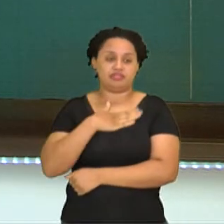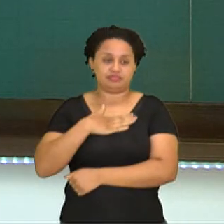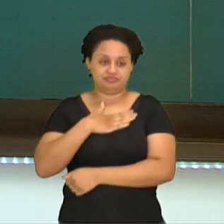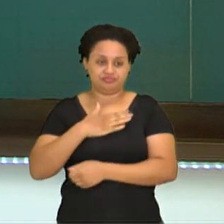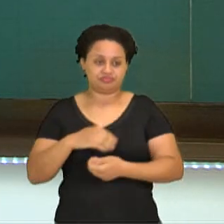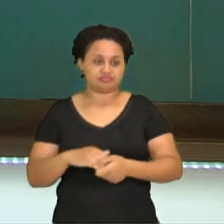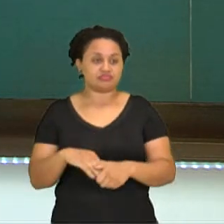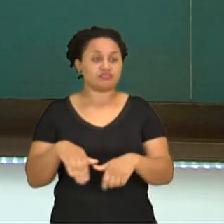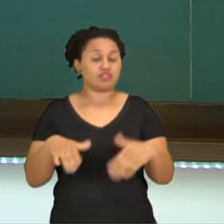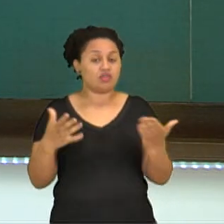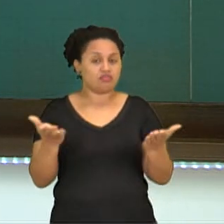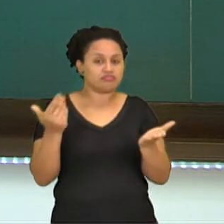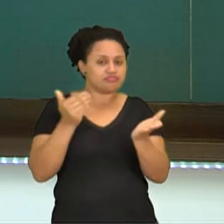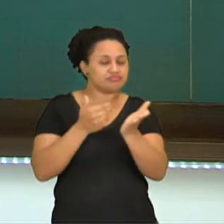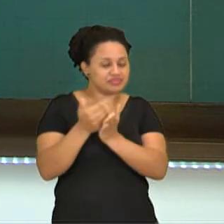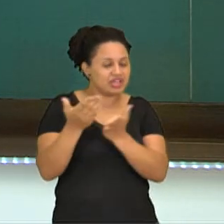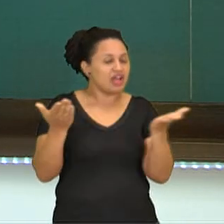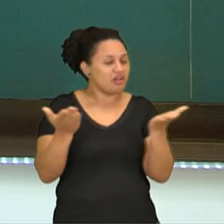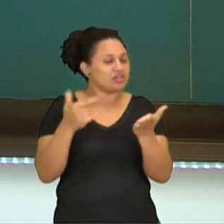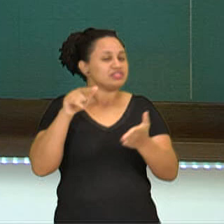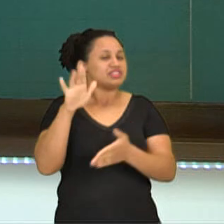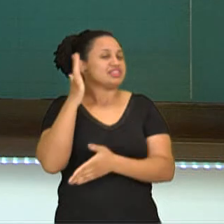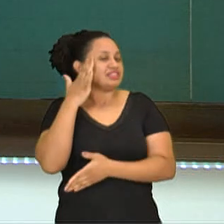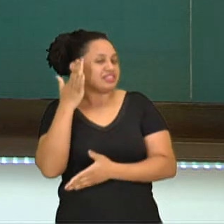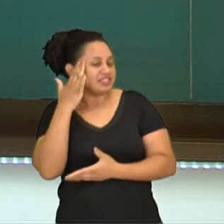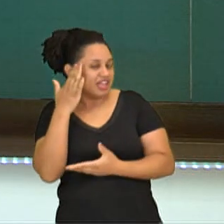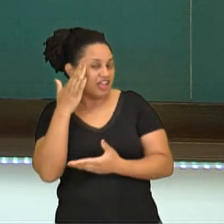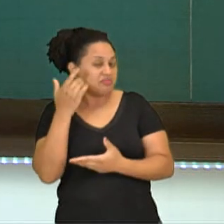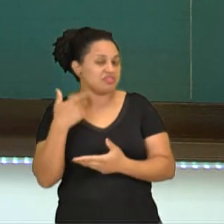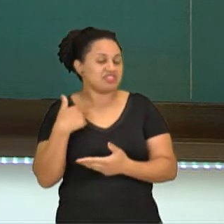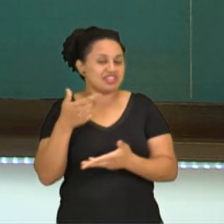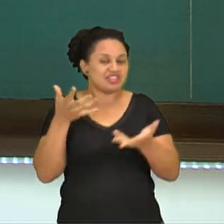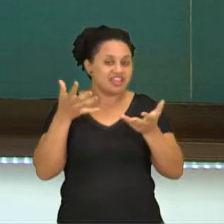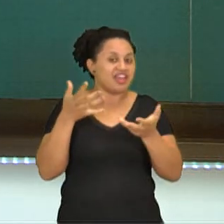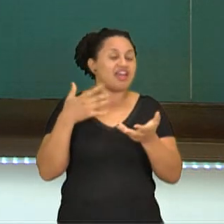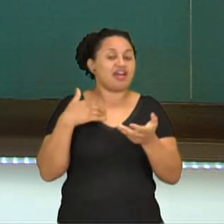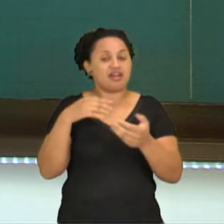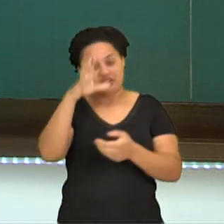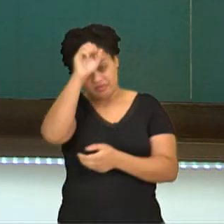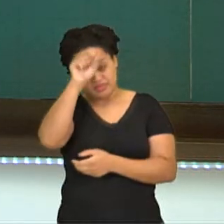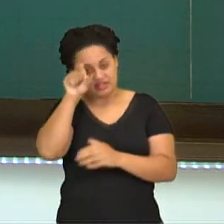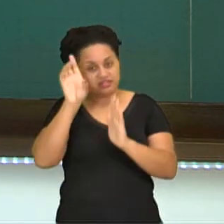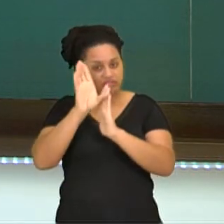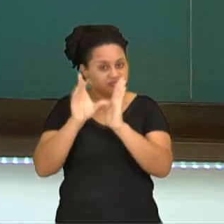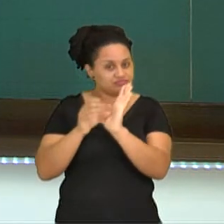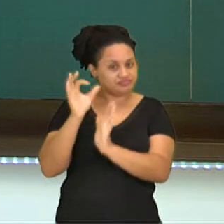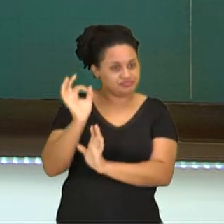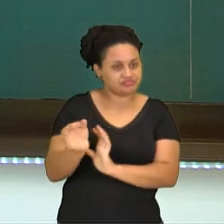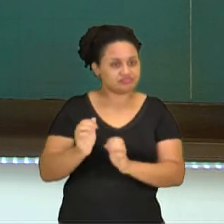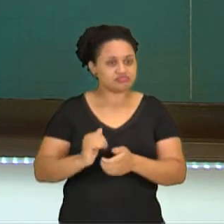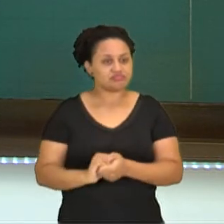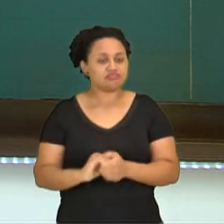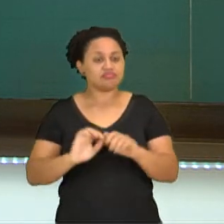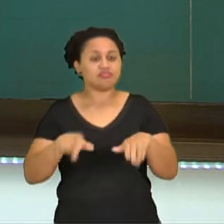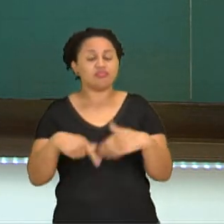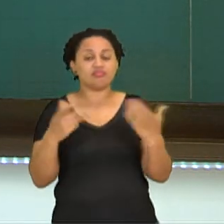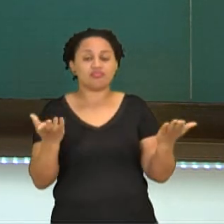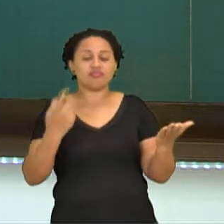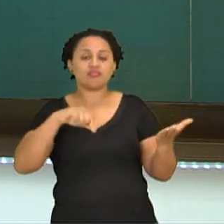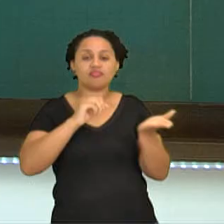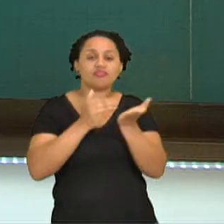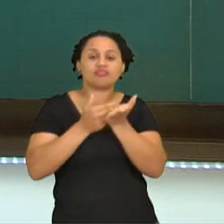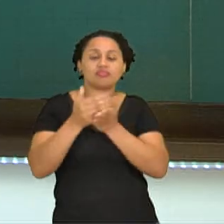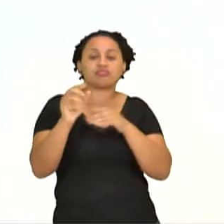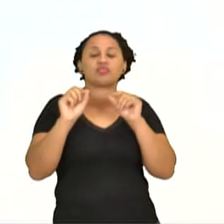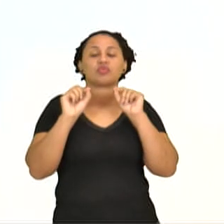começar então? Eu acho que agora vocês já ficaram bem animados para conhecer o conteúdo, né? Então, iniciamos aqui